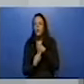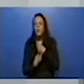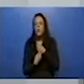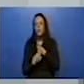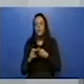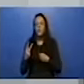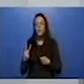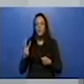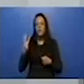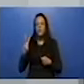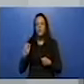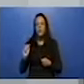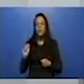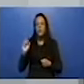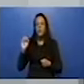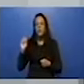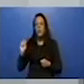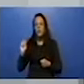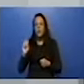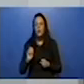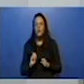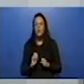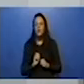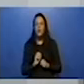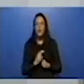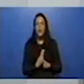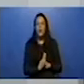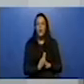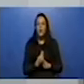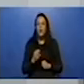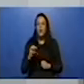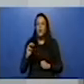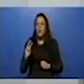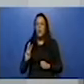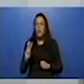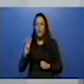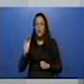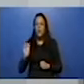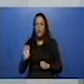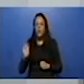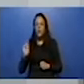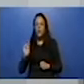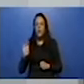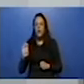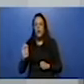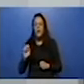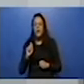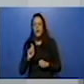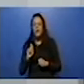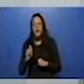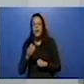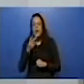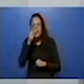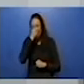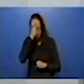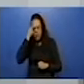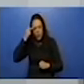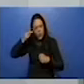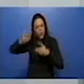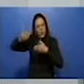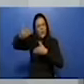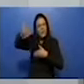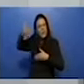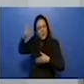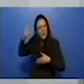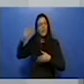o nosso verbo com ing, para poder dizer estava acontecendo, estavam fazendo, and so on, e assim